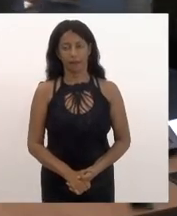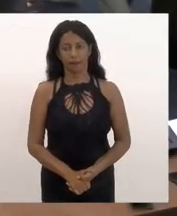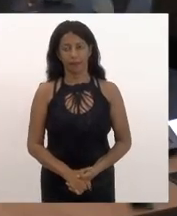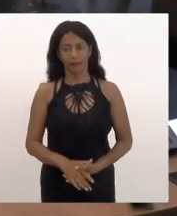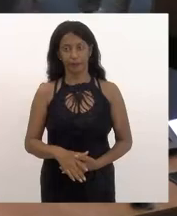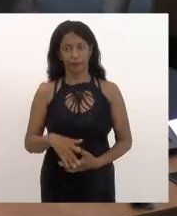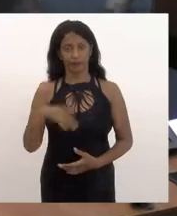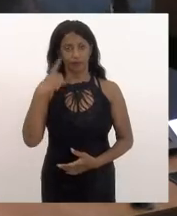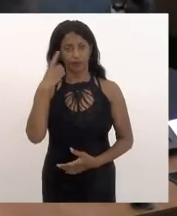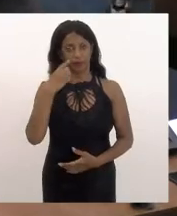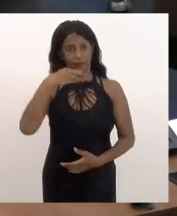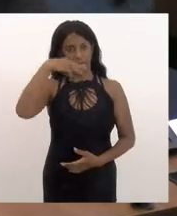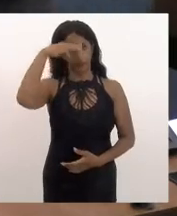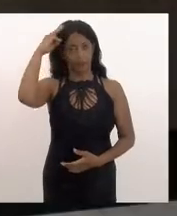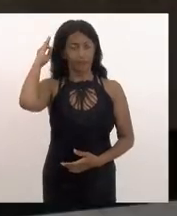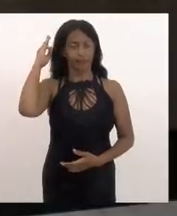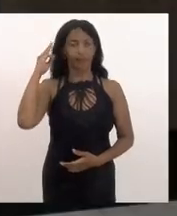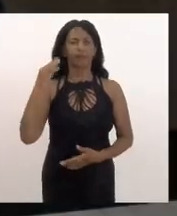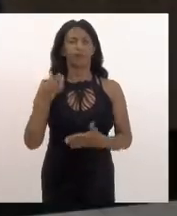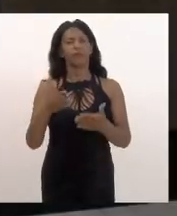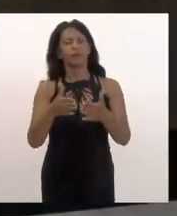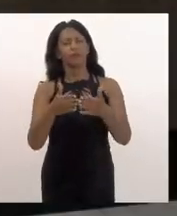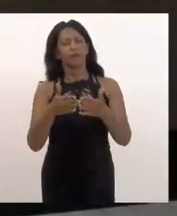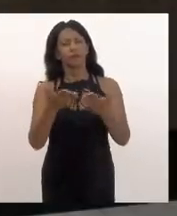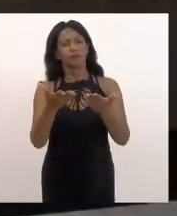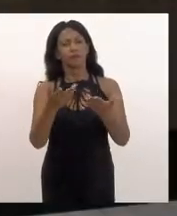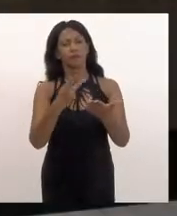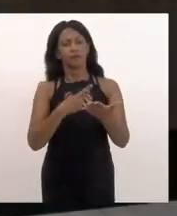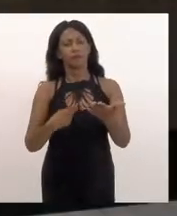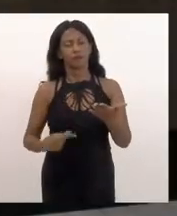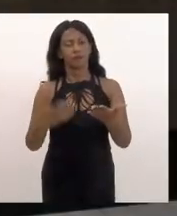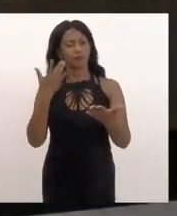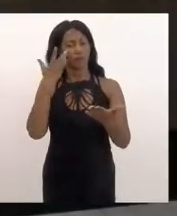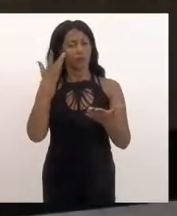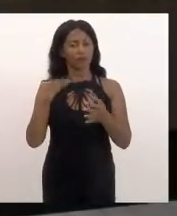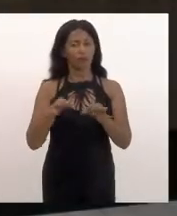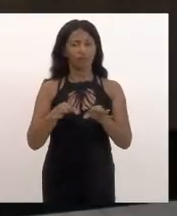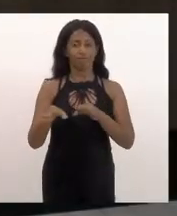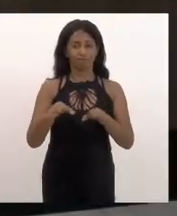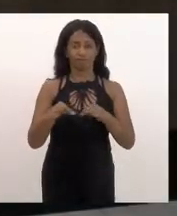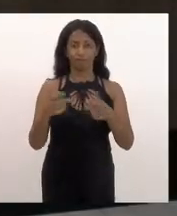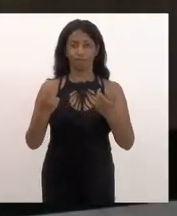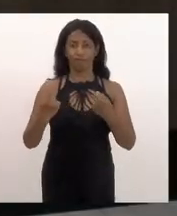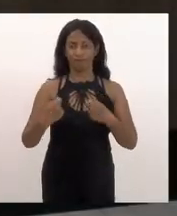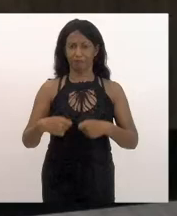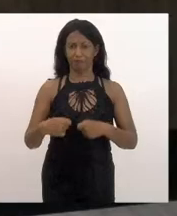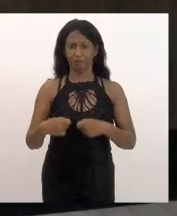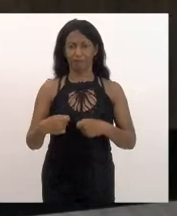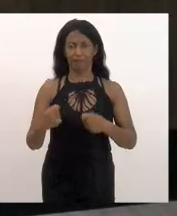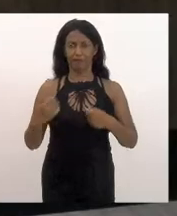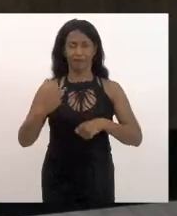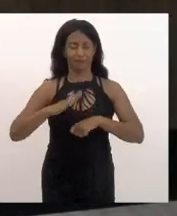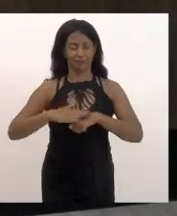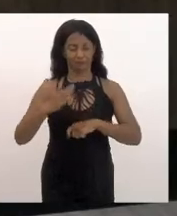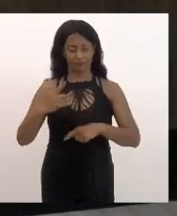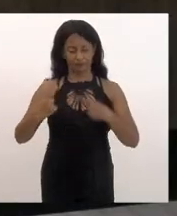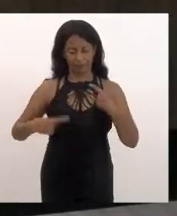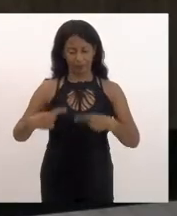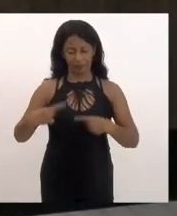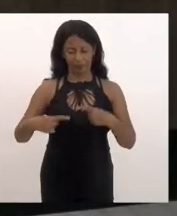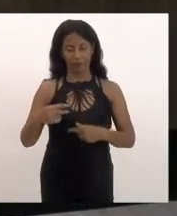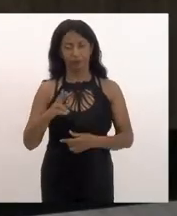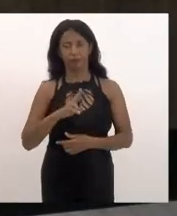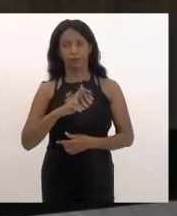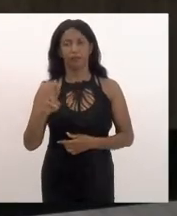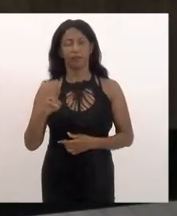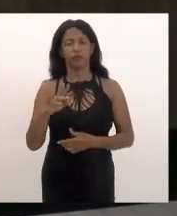Senhor presidente, eu queria solicitar a Vossa Excelência, acho que é um projeto que ainda precisa ser mais debatido. E queria, em nome da